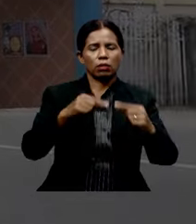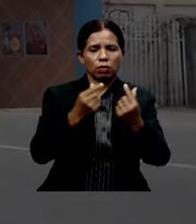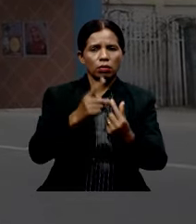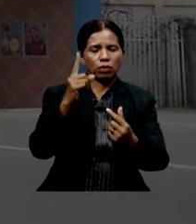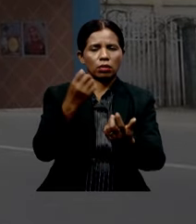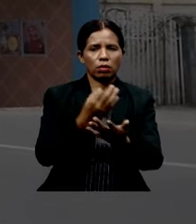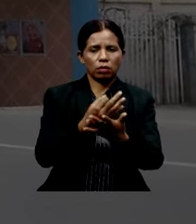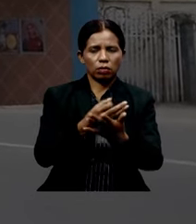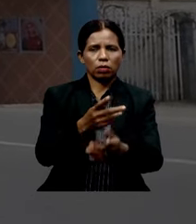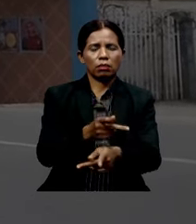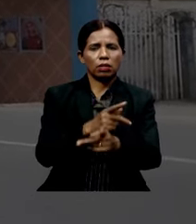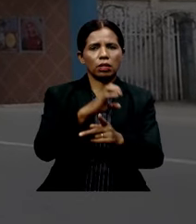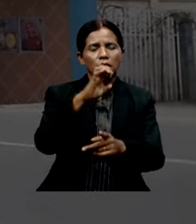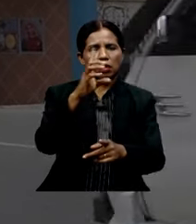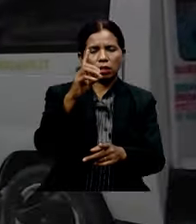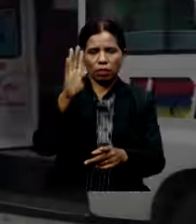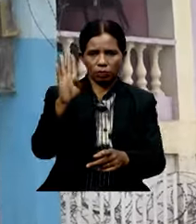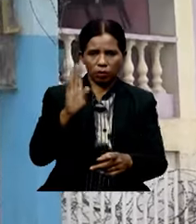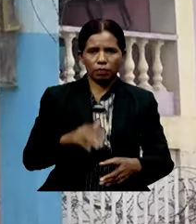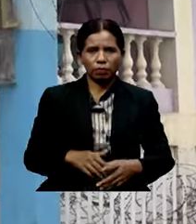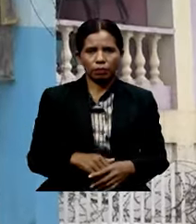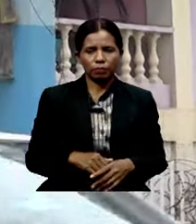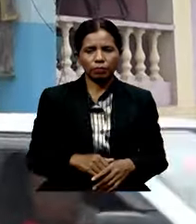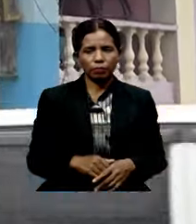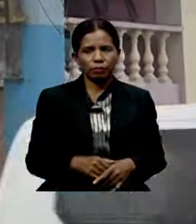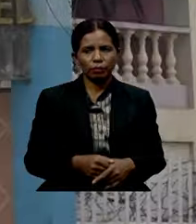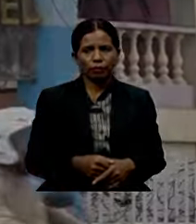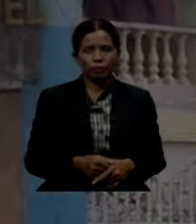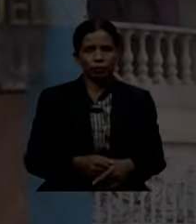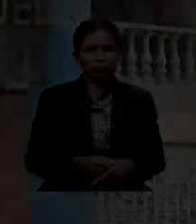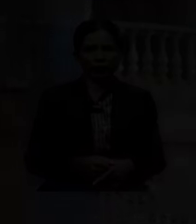fundo empréstimo e de Binian. Gasparinha de Souza, Dilma Suzetti, Ziemen.